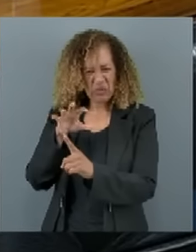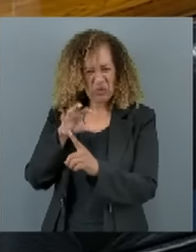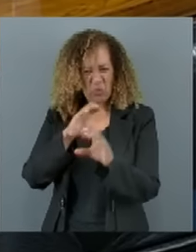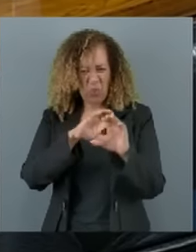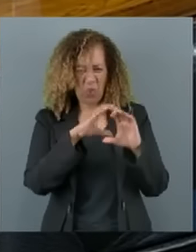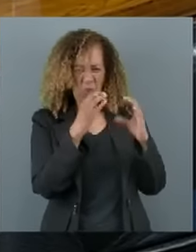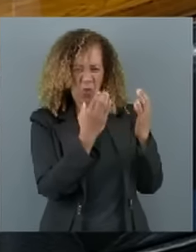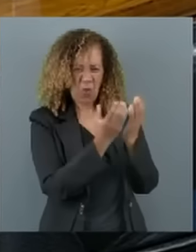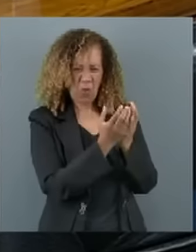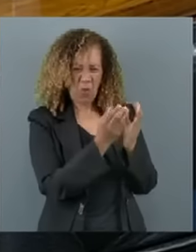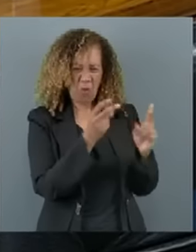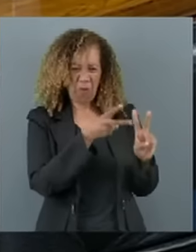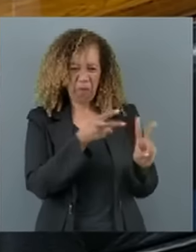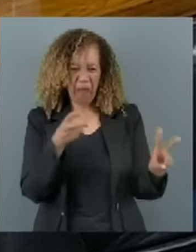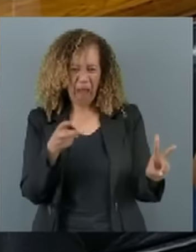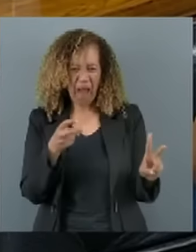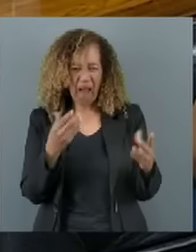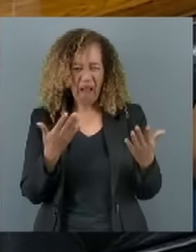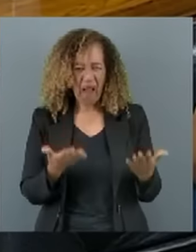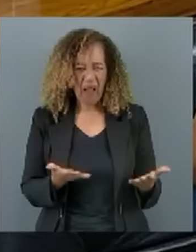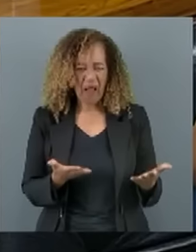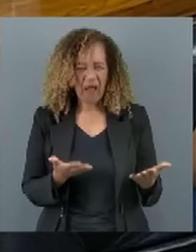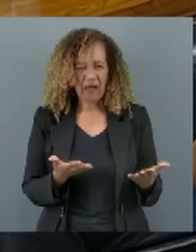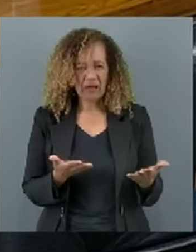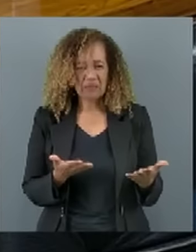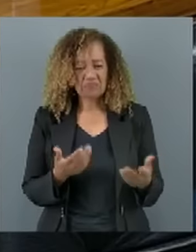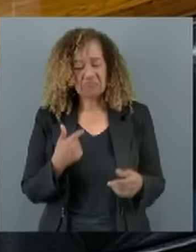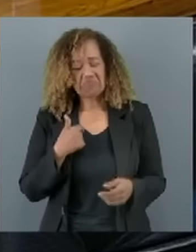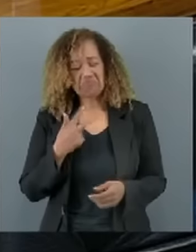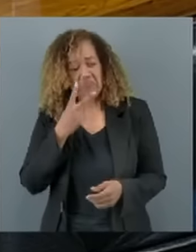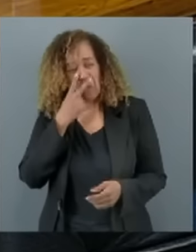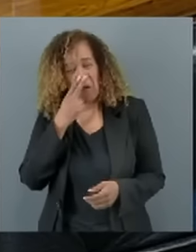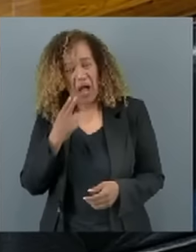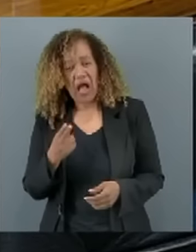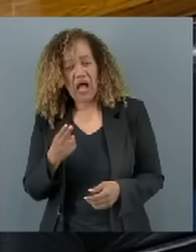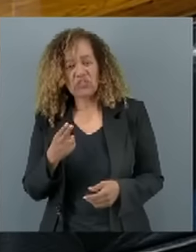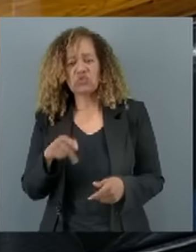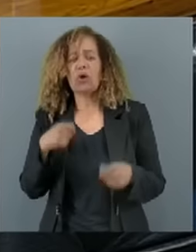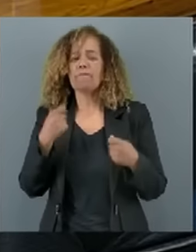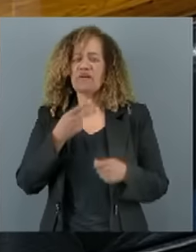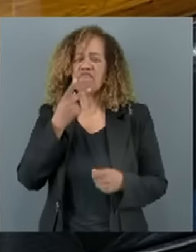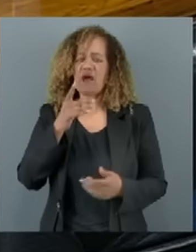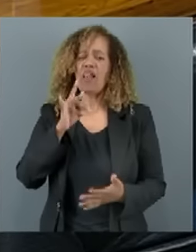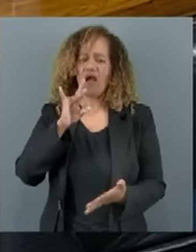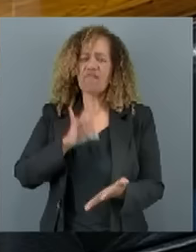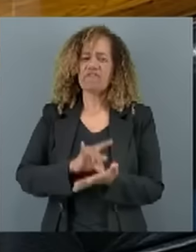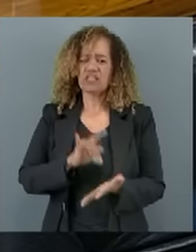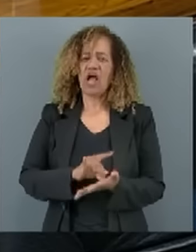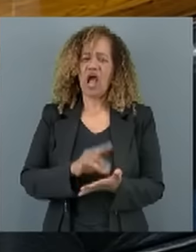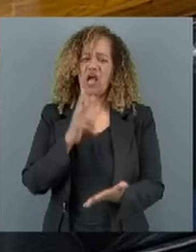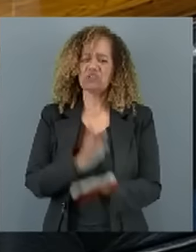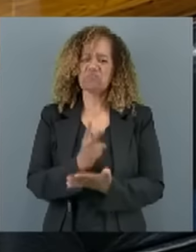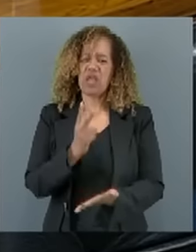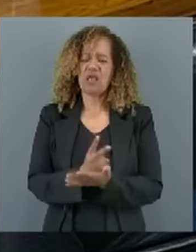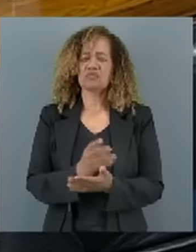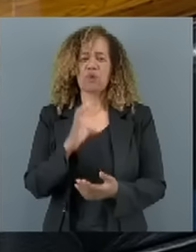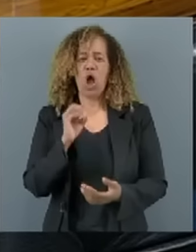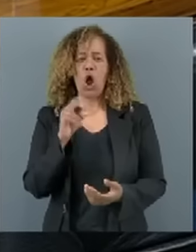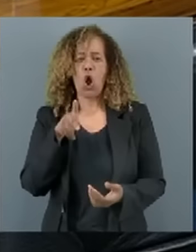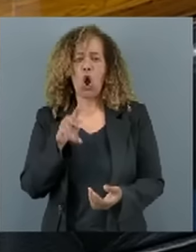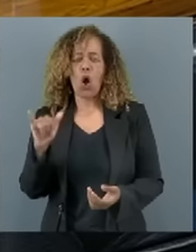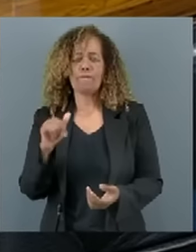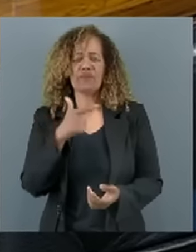colonização Então eu acho que tem que ser falado a verdade mesmo na CP 28